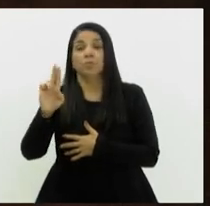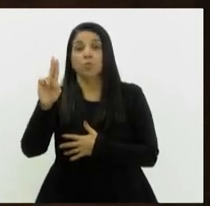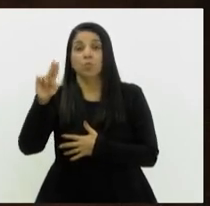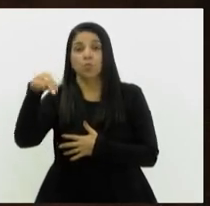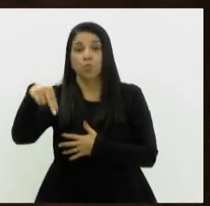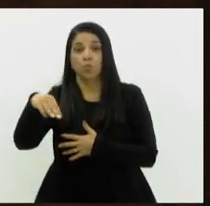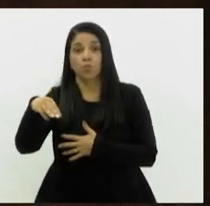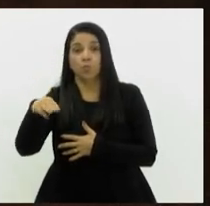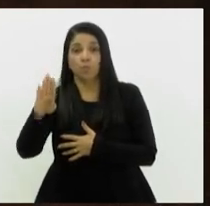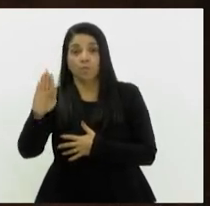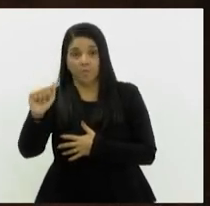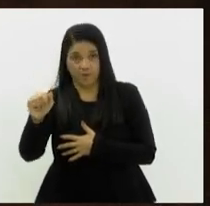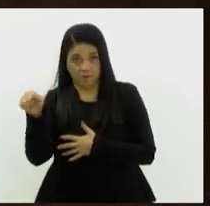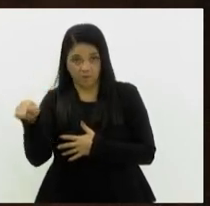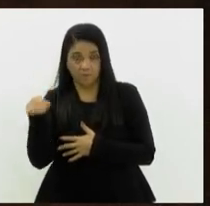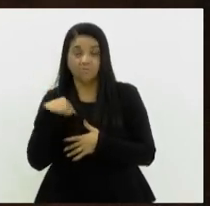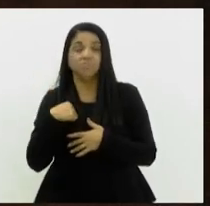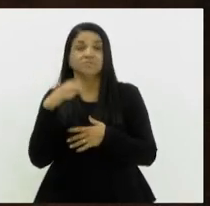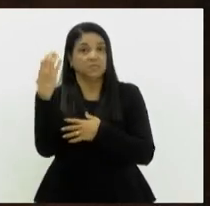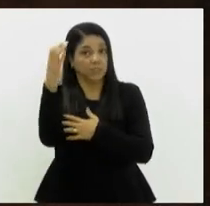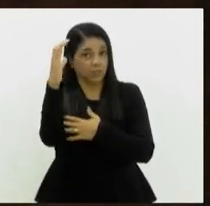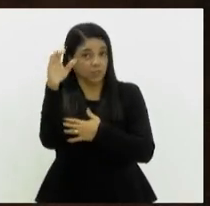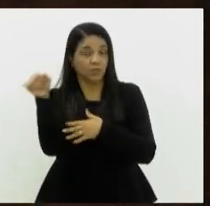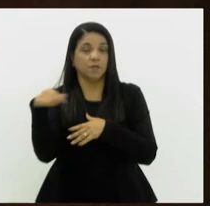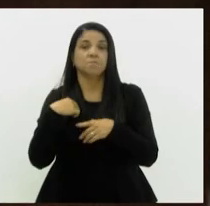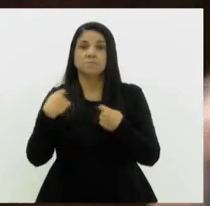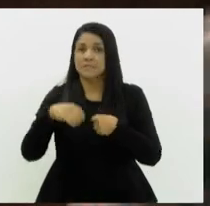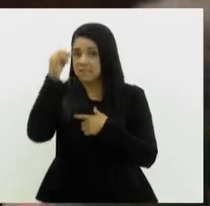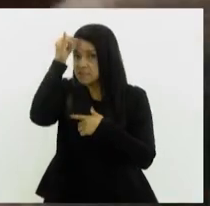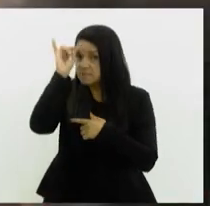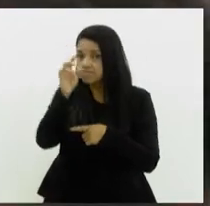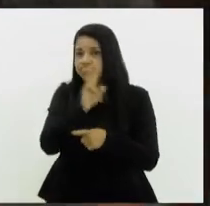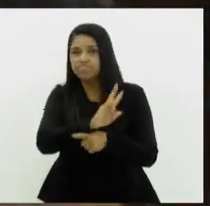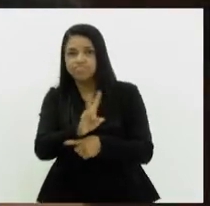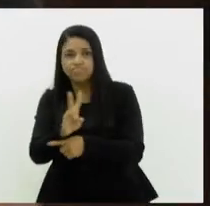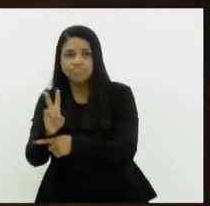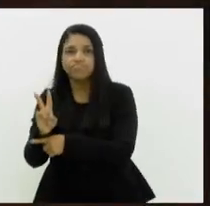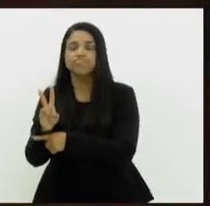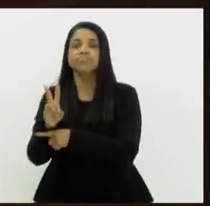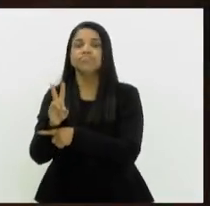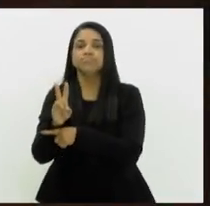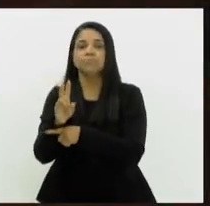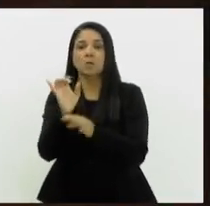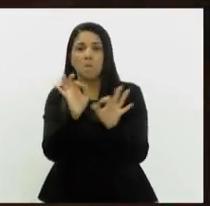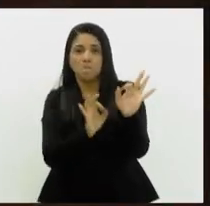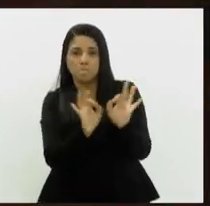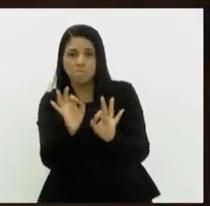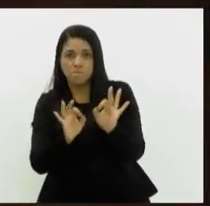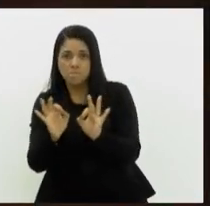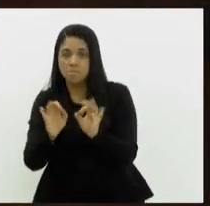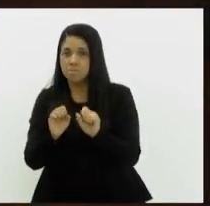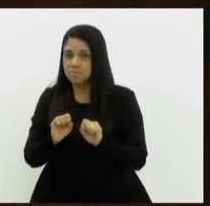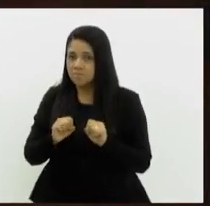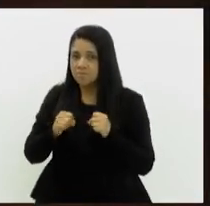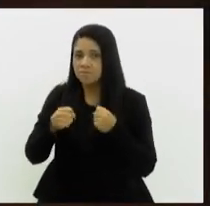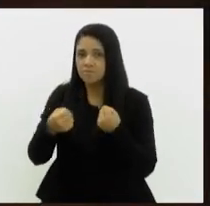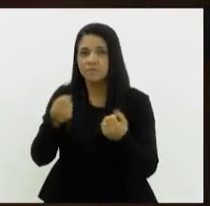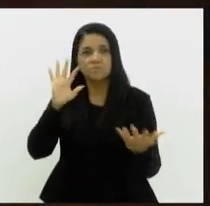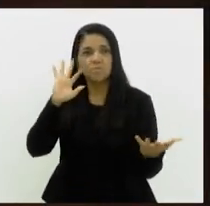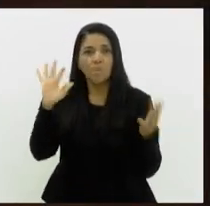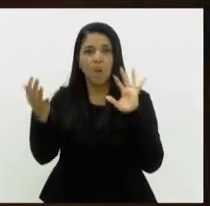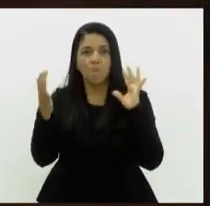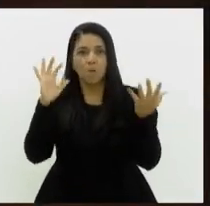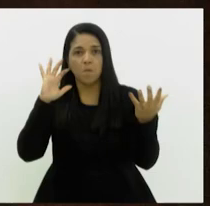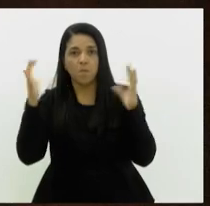de prevenção e de monitoramento para ter um planejamento de enfrentar as consequências das mudanças